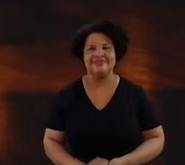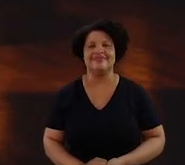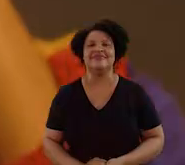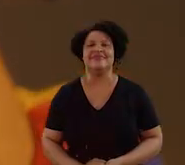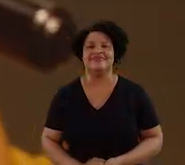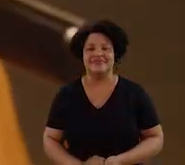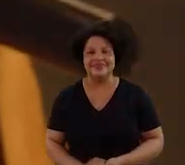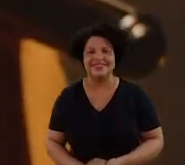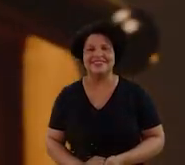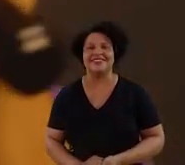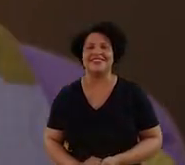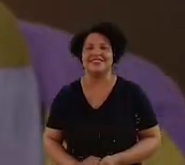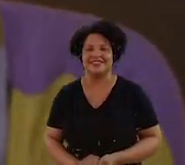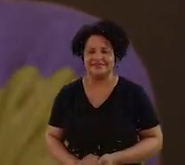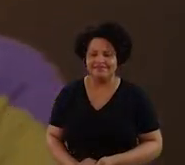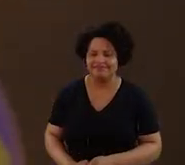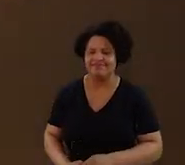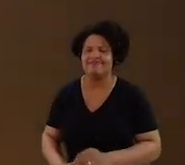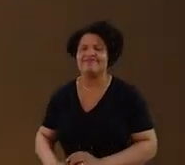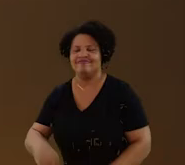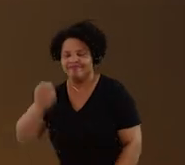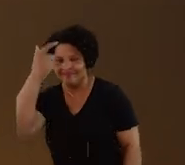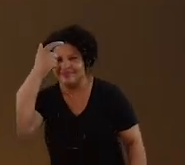MT é a cronista do Morro,